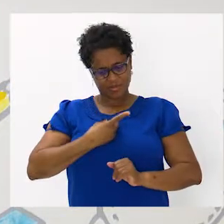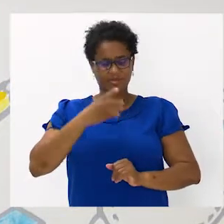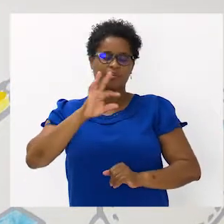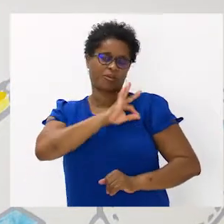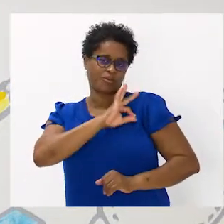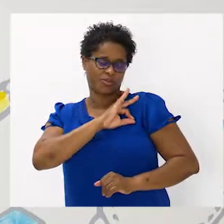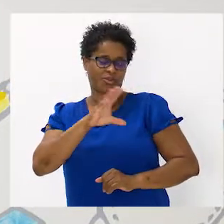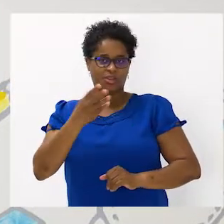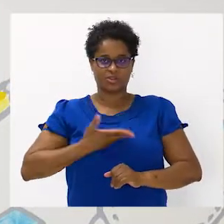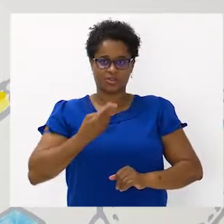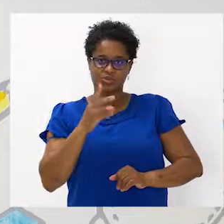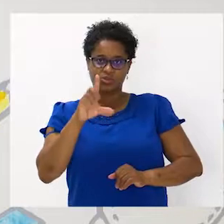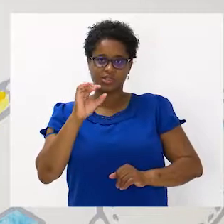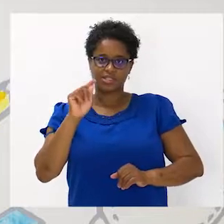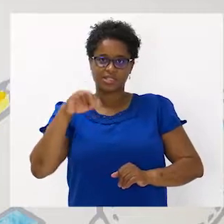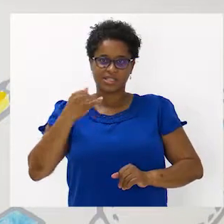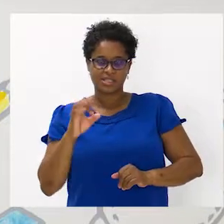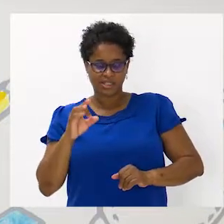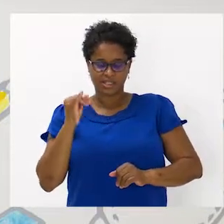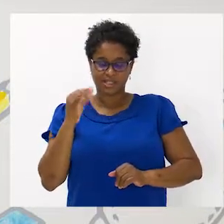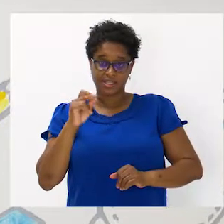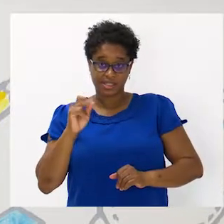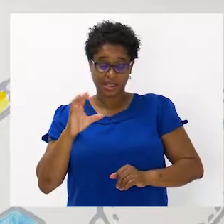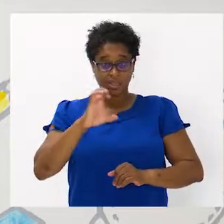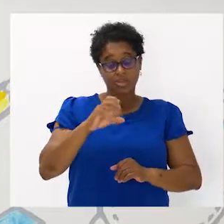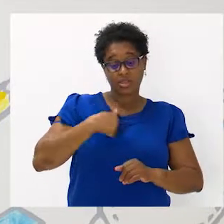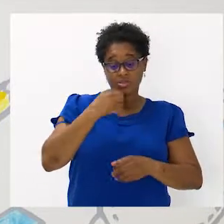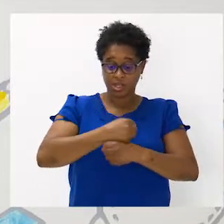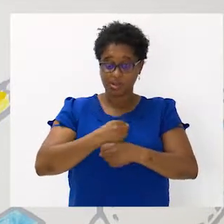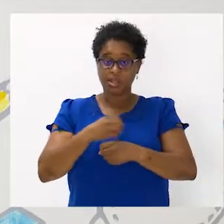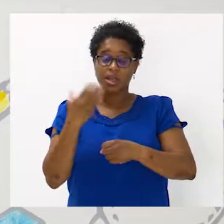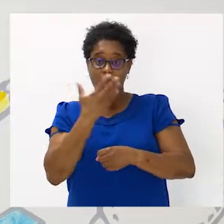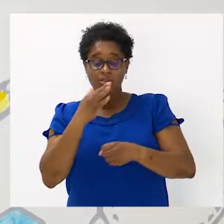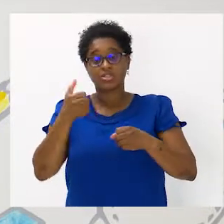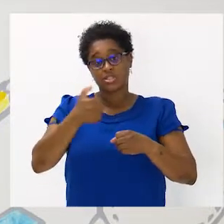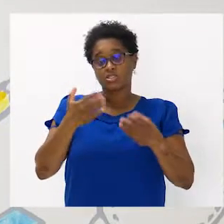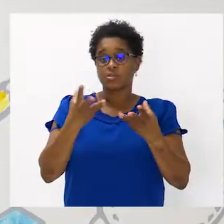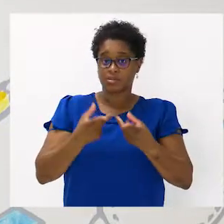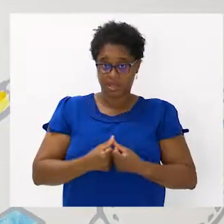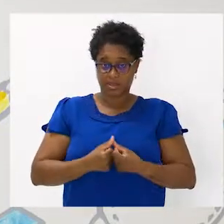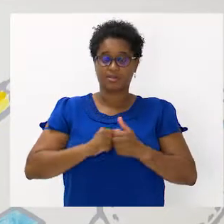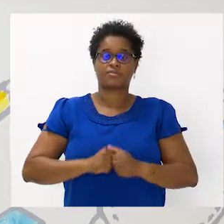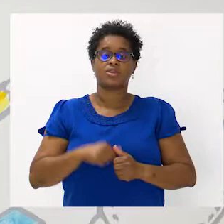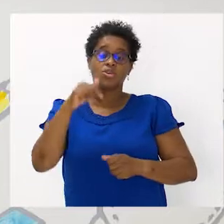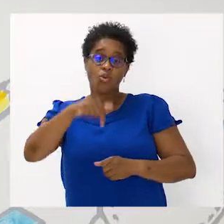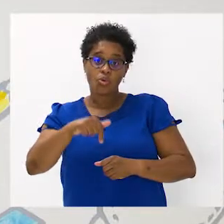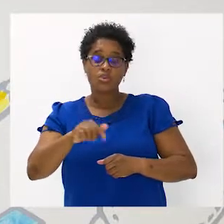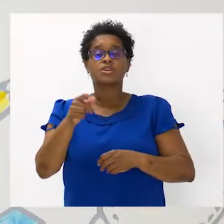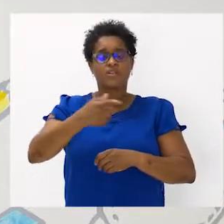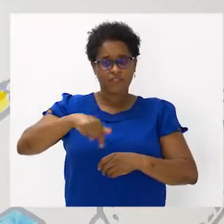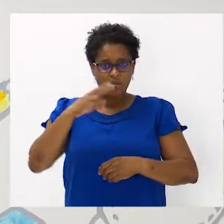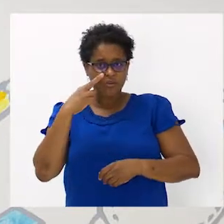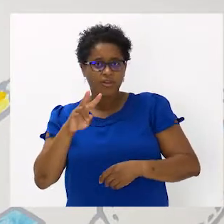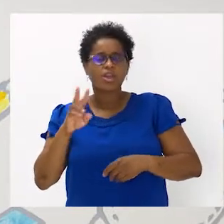Sou a professora Dulcinea Cardoso, estou a trabalhar conteúdo do 5º ano de Matemática e hoje